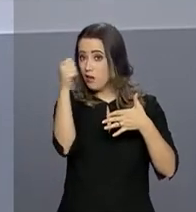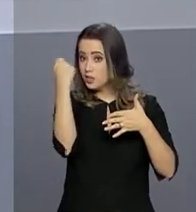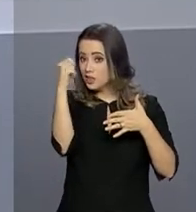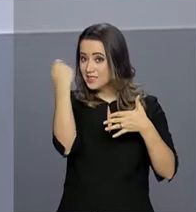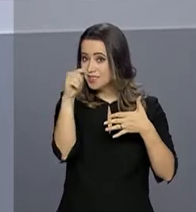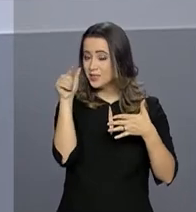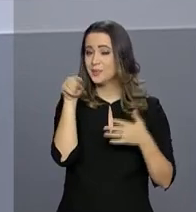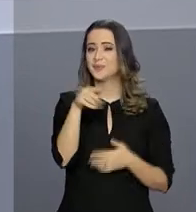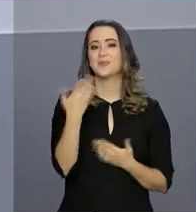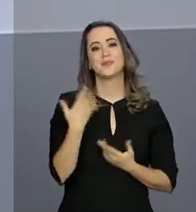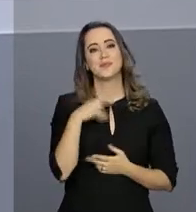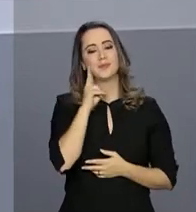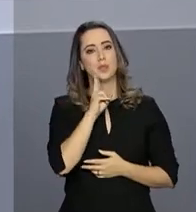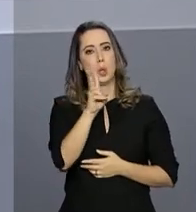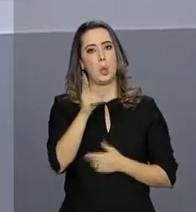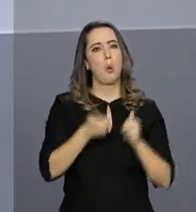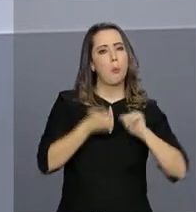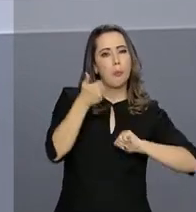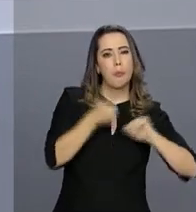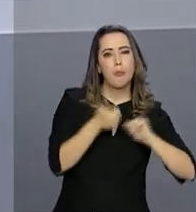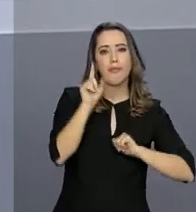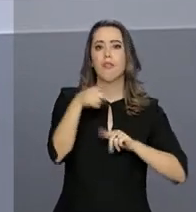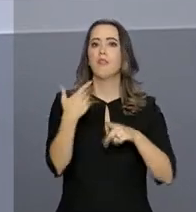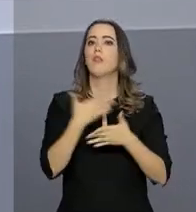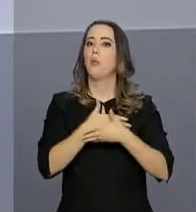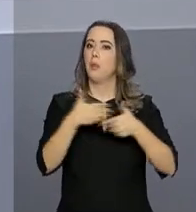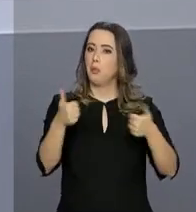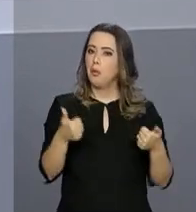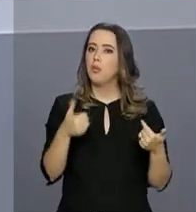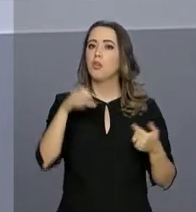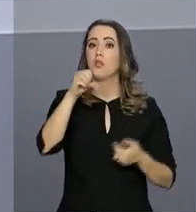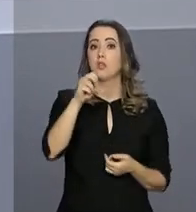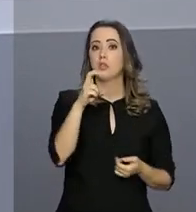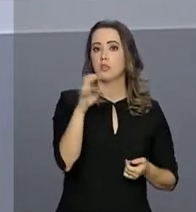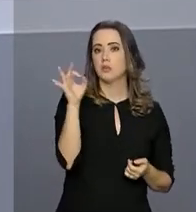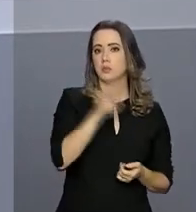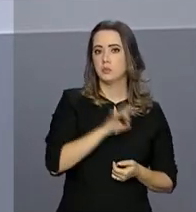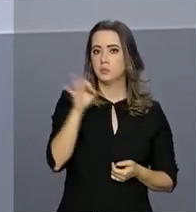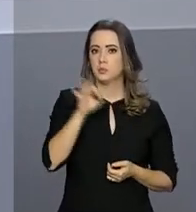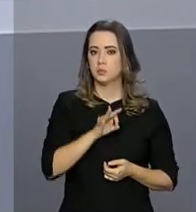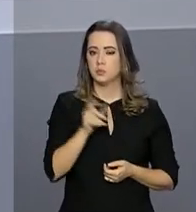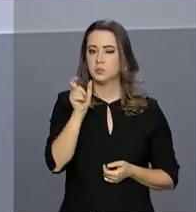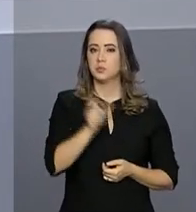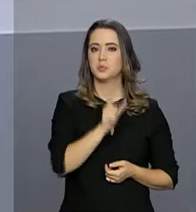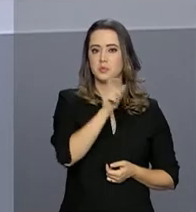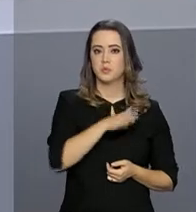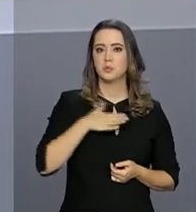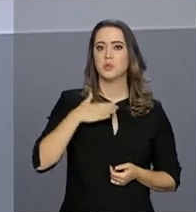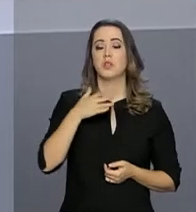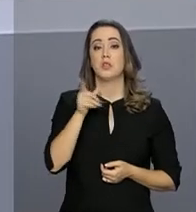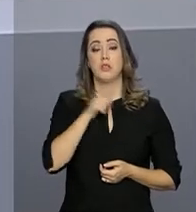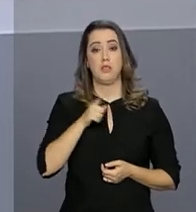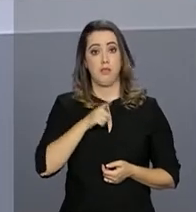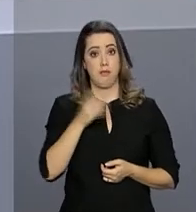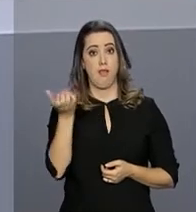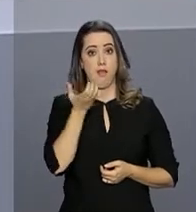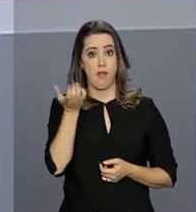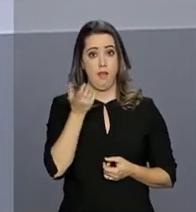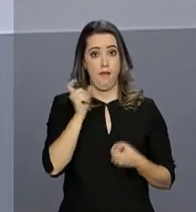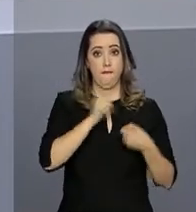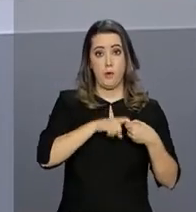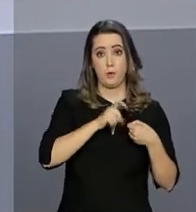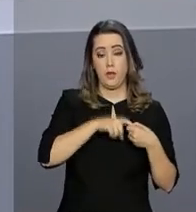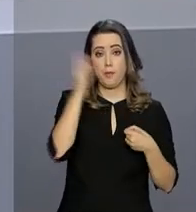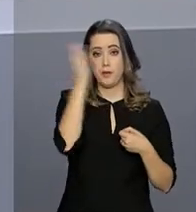e as avaliações sobre o nosso país também se destacaram 95% desses estrangeiros têm a intenção de